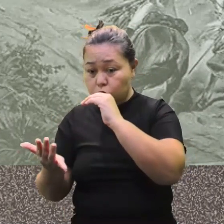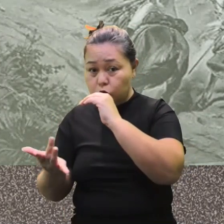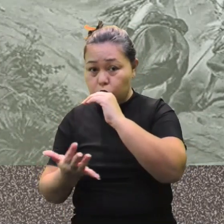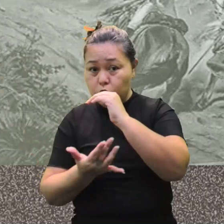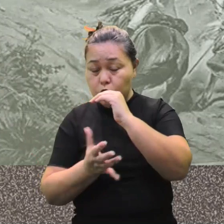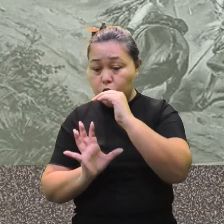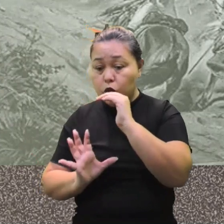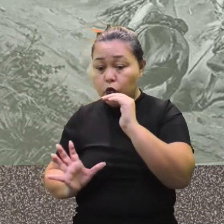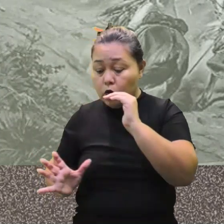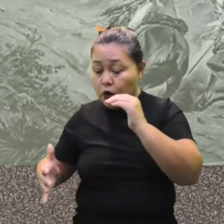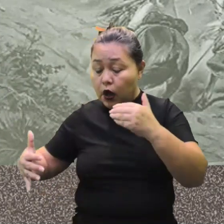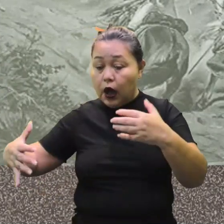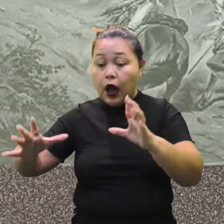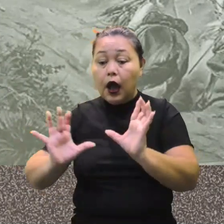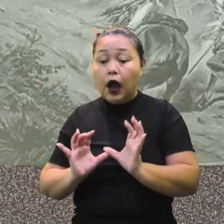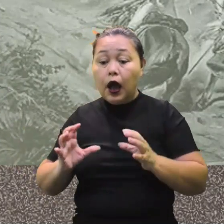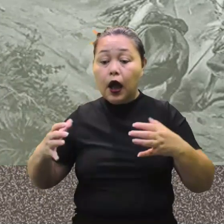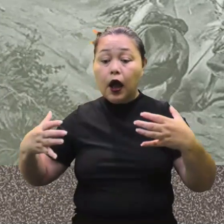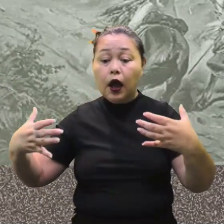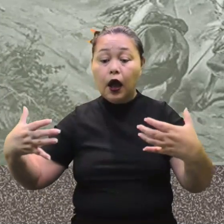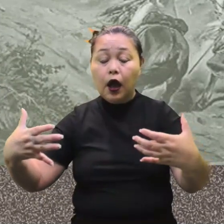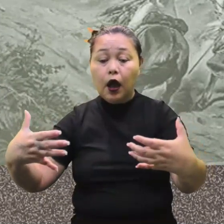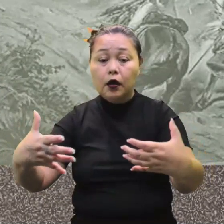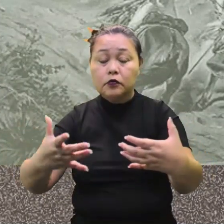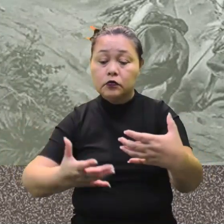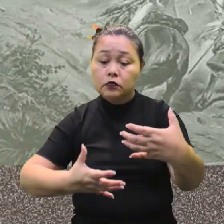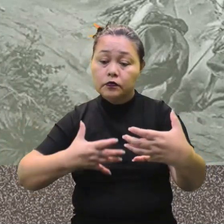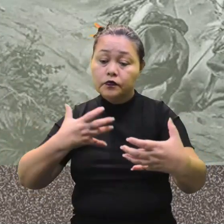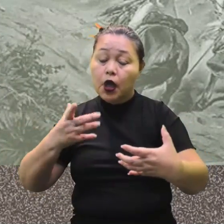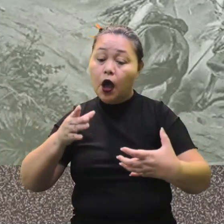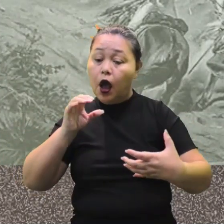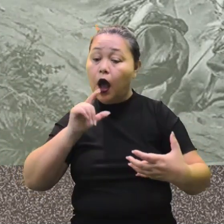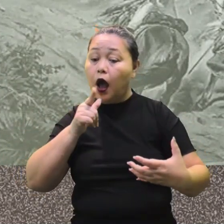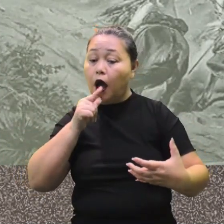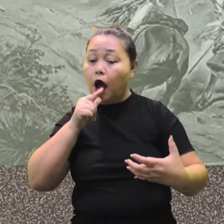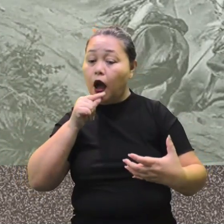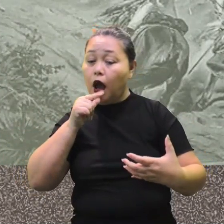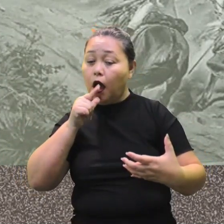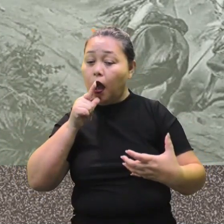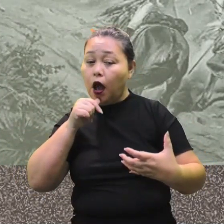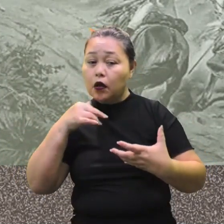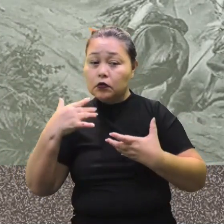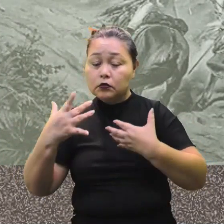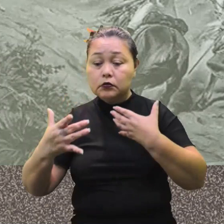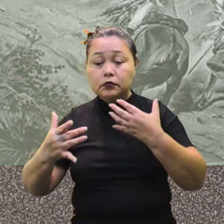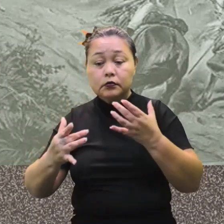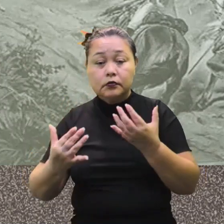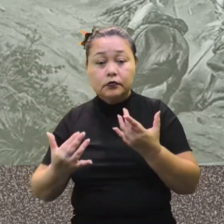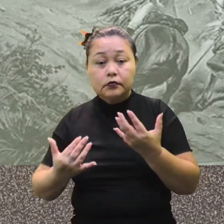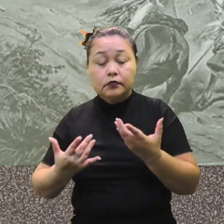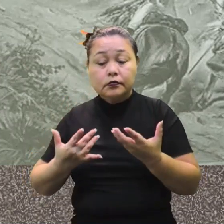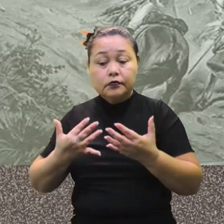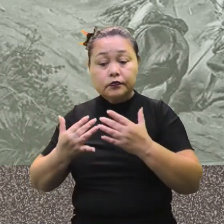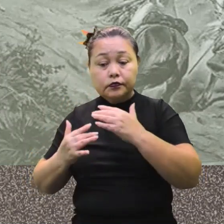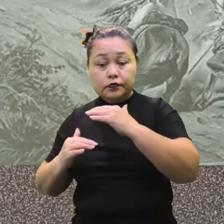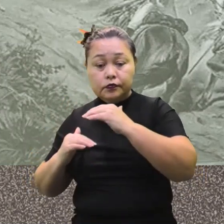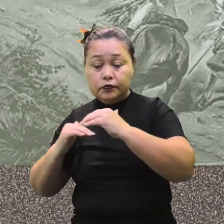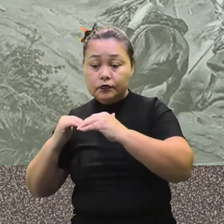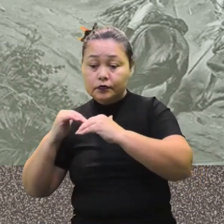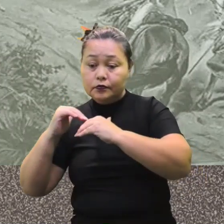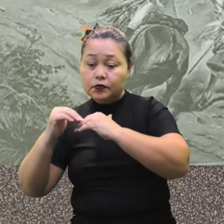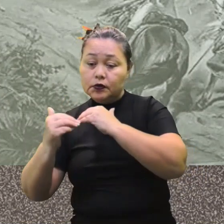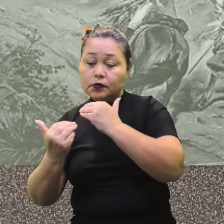lenha, tem uma caldeira. Aquela caldeira vai esquentando a água. Aí a água entra